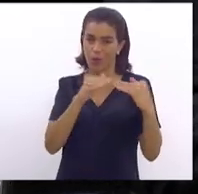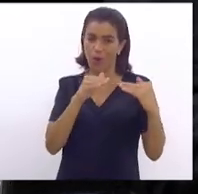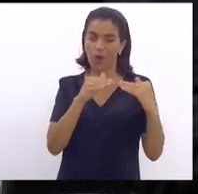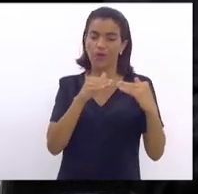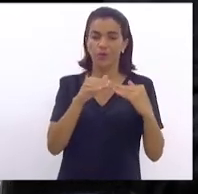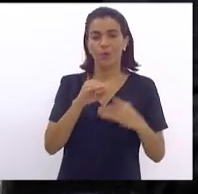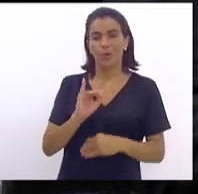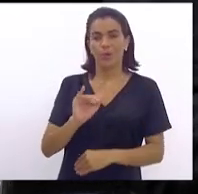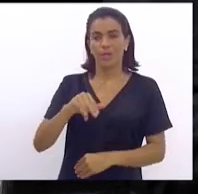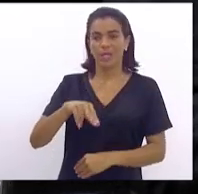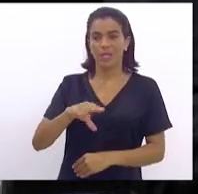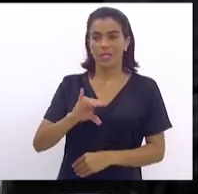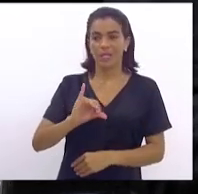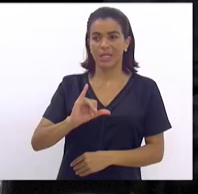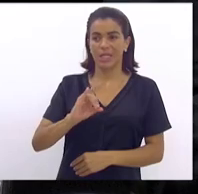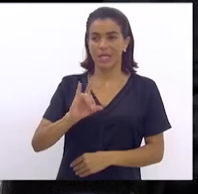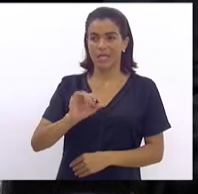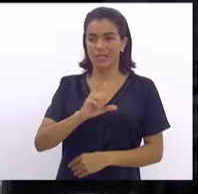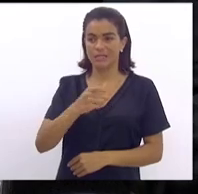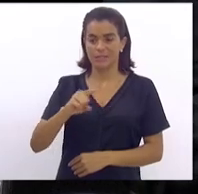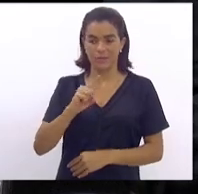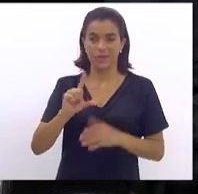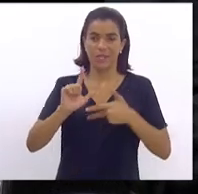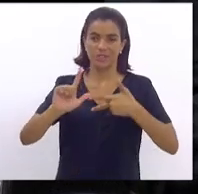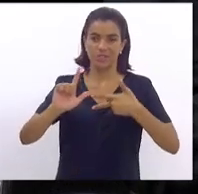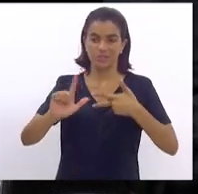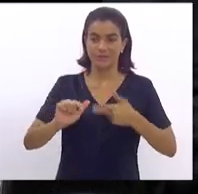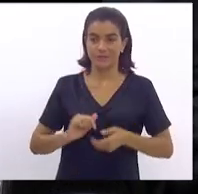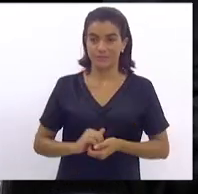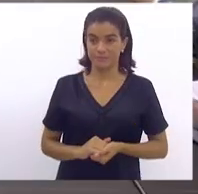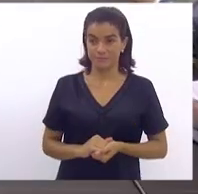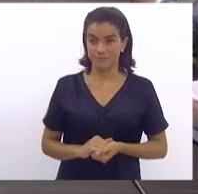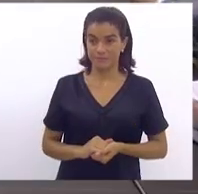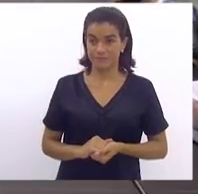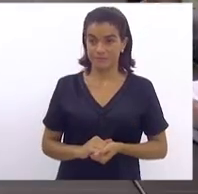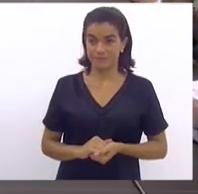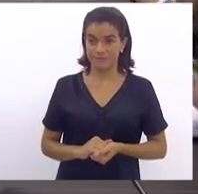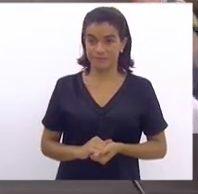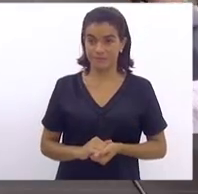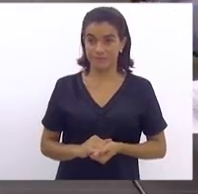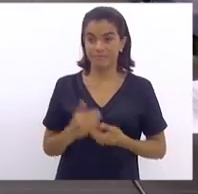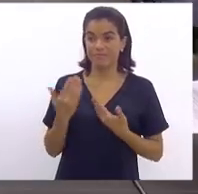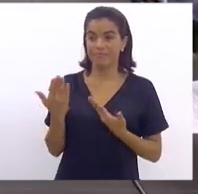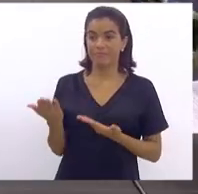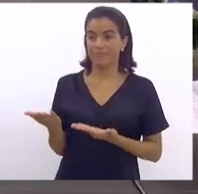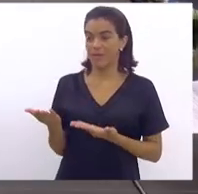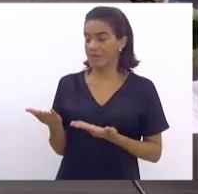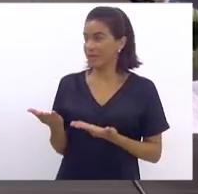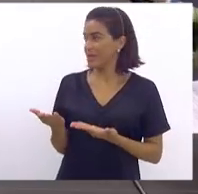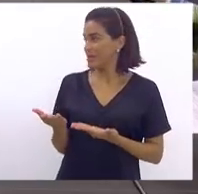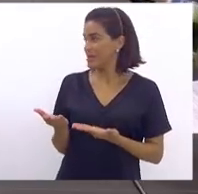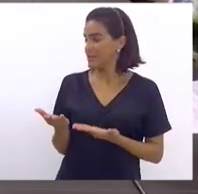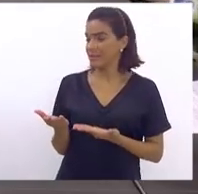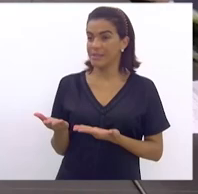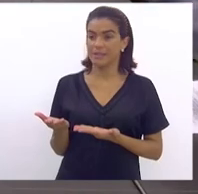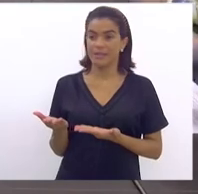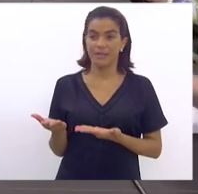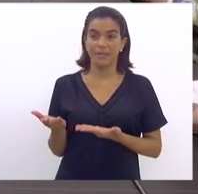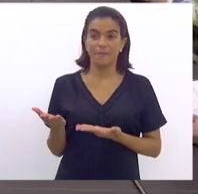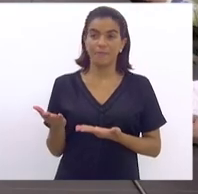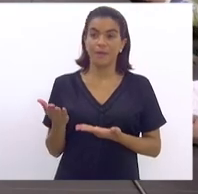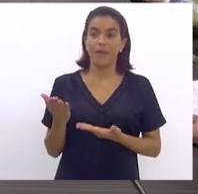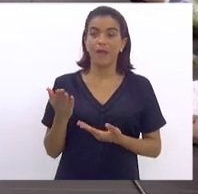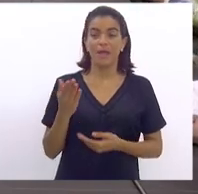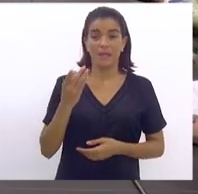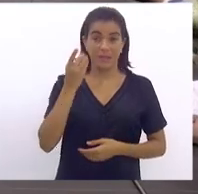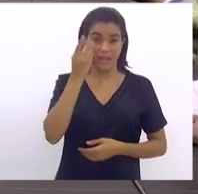indicação legislativa. Perfeito. O deputado... Eu concordo, então, com a posição do Luiz Paulo e da